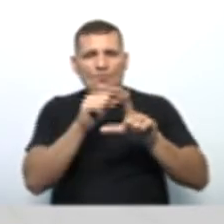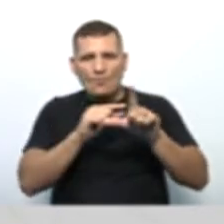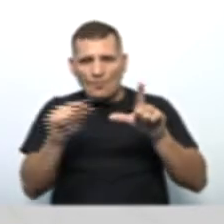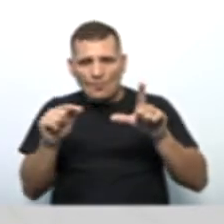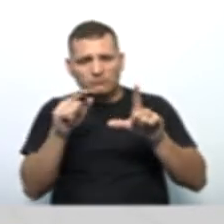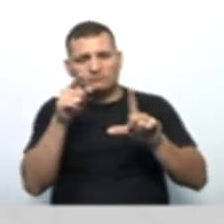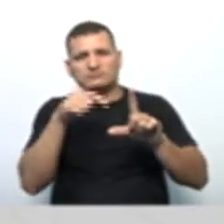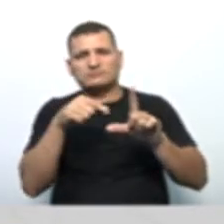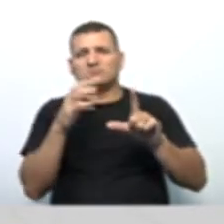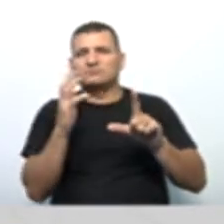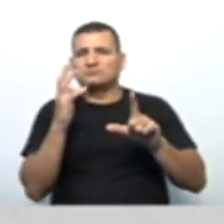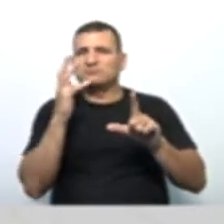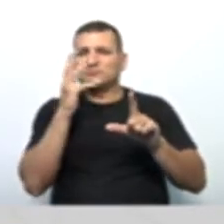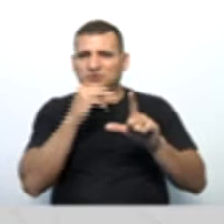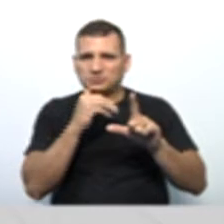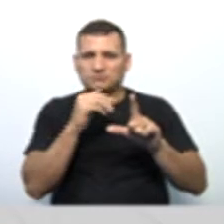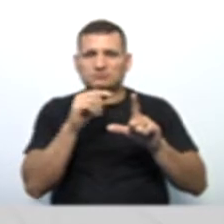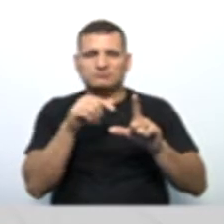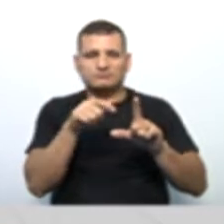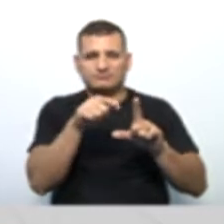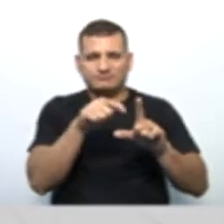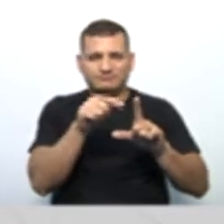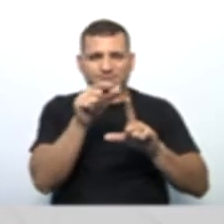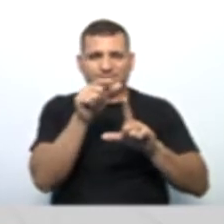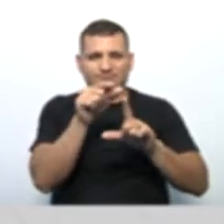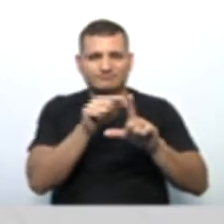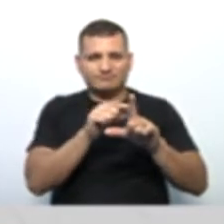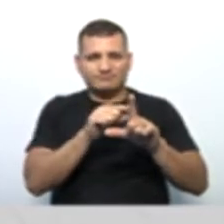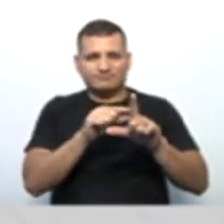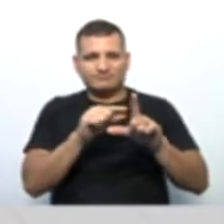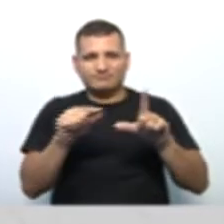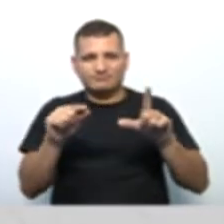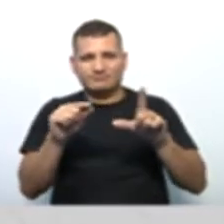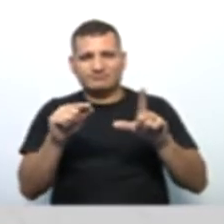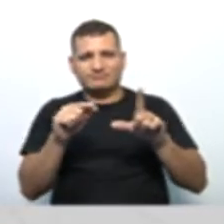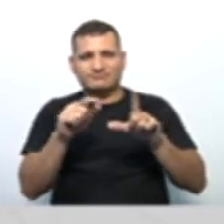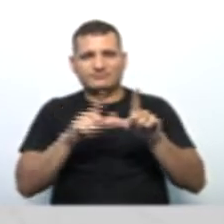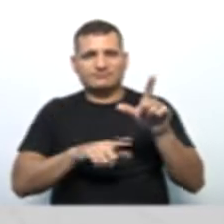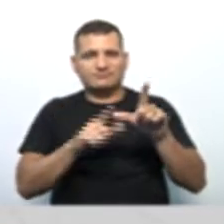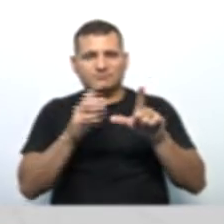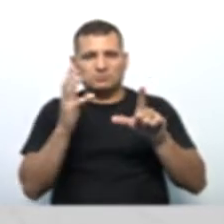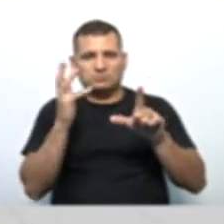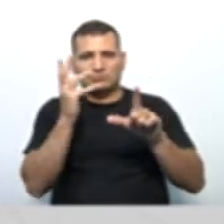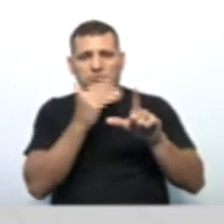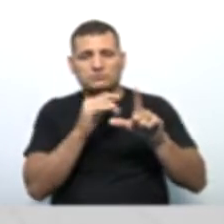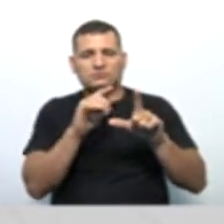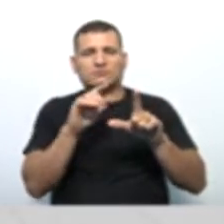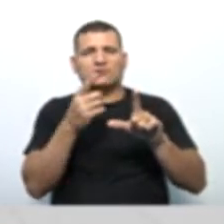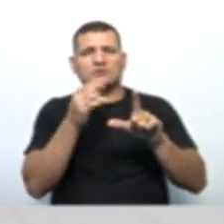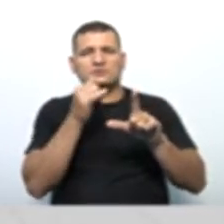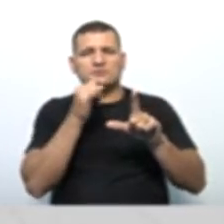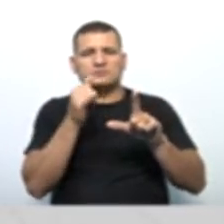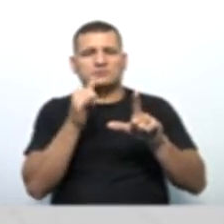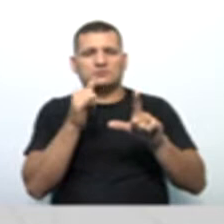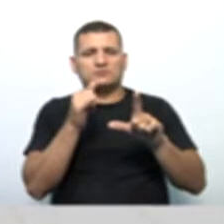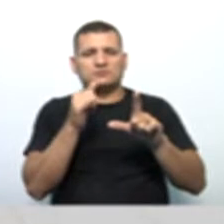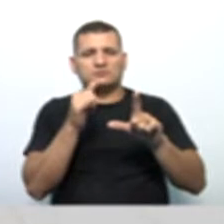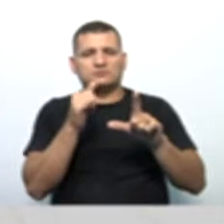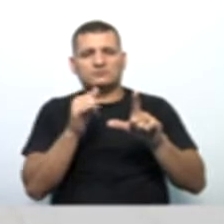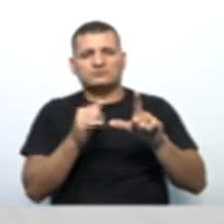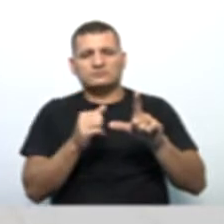bonita ela é bonita mas se você chega um dia escrever bastante texto com essa